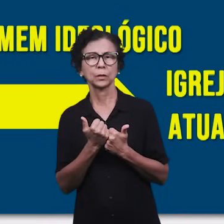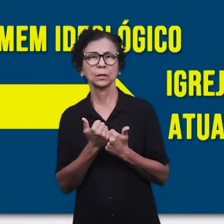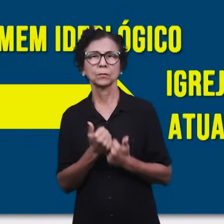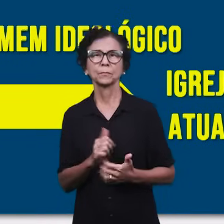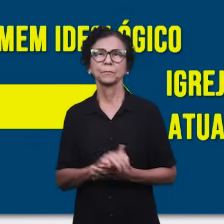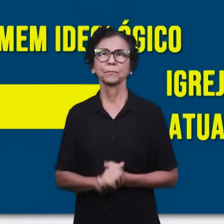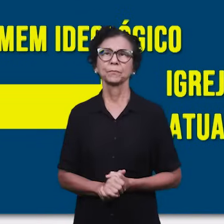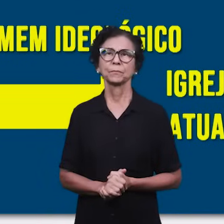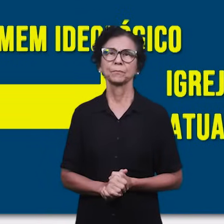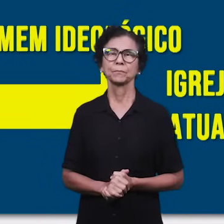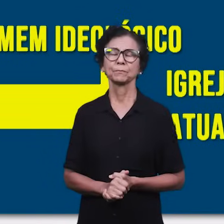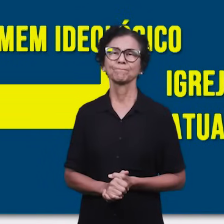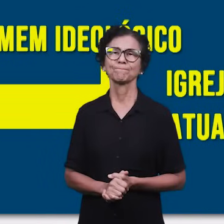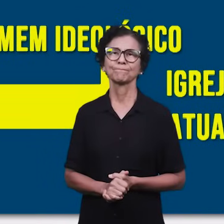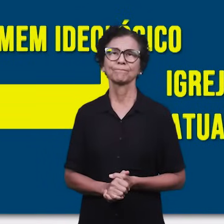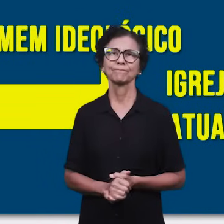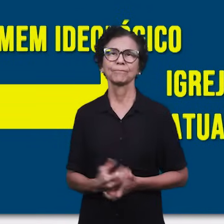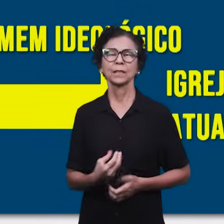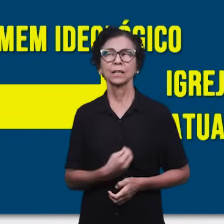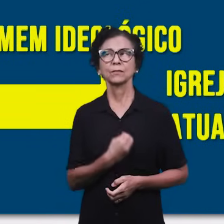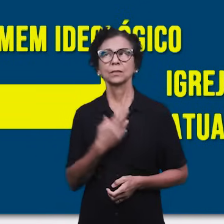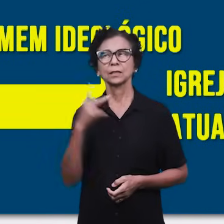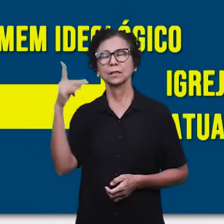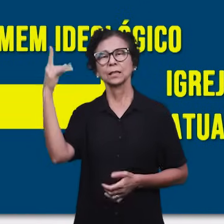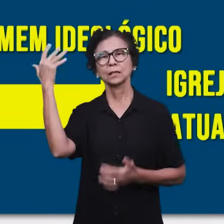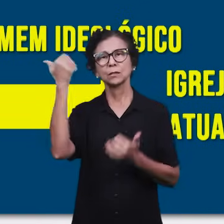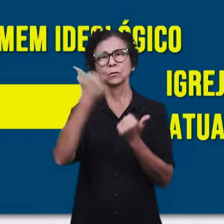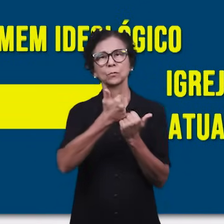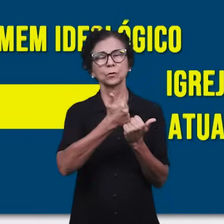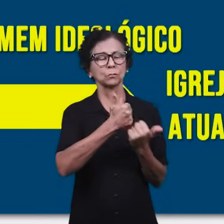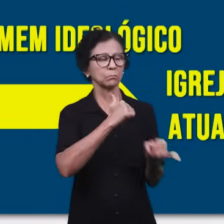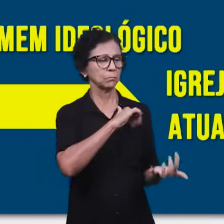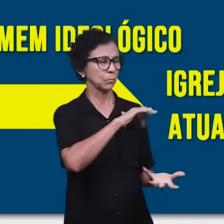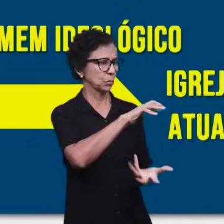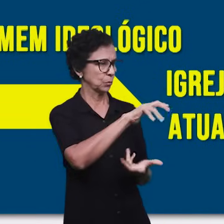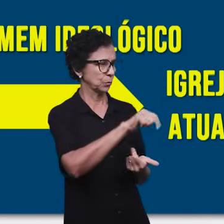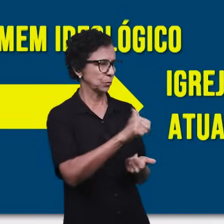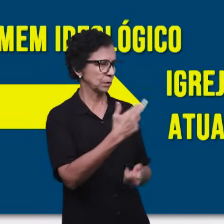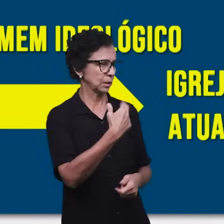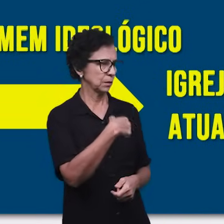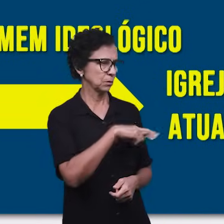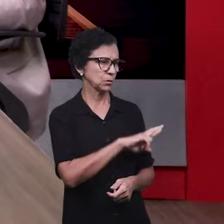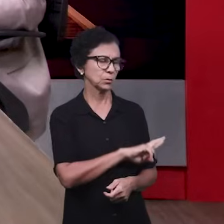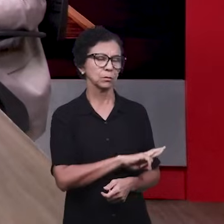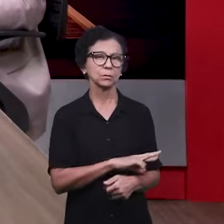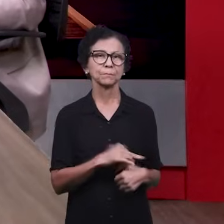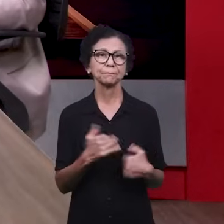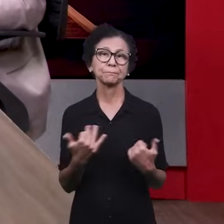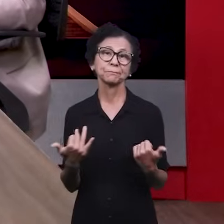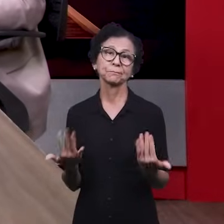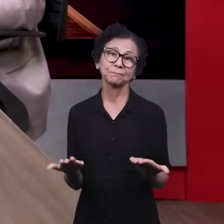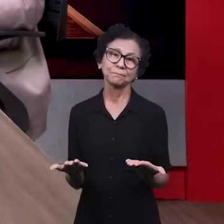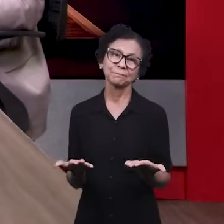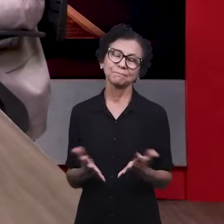de fato a vida eterna, a eternidade, por um mundo meramente religioso.